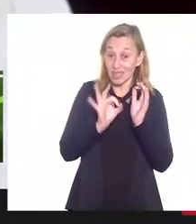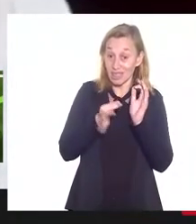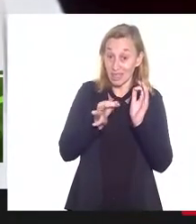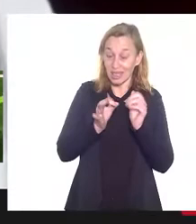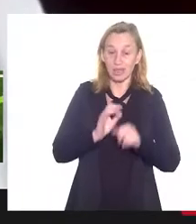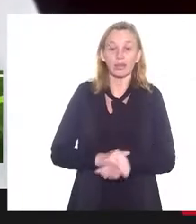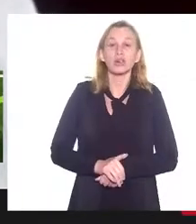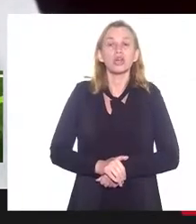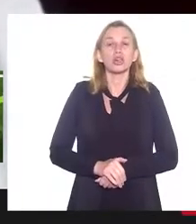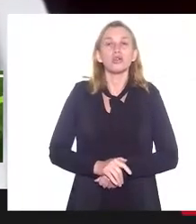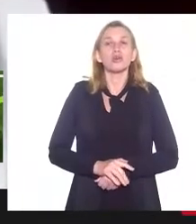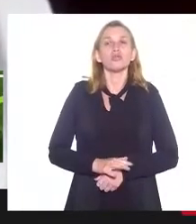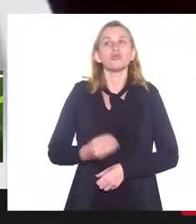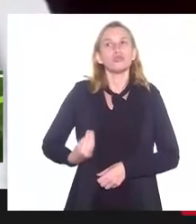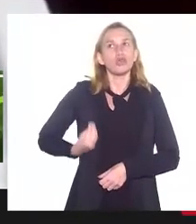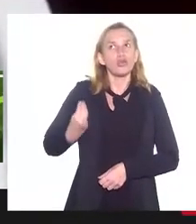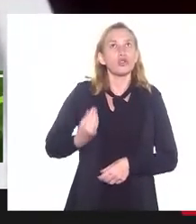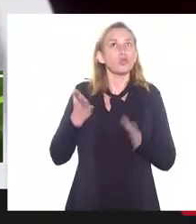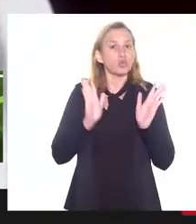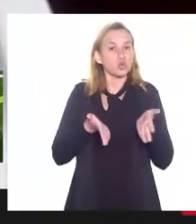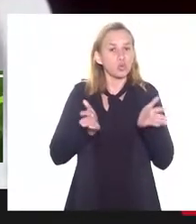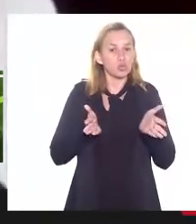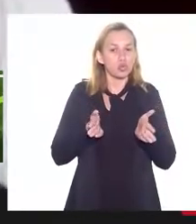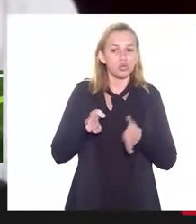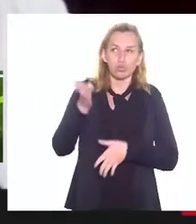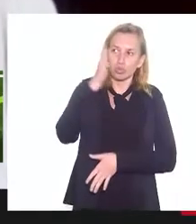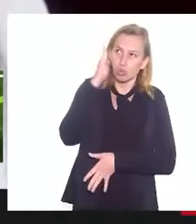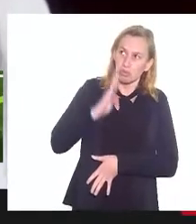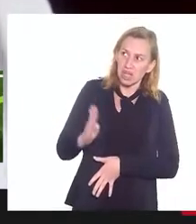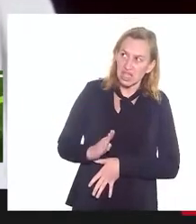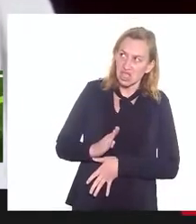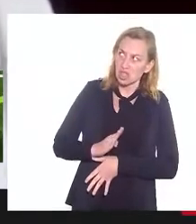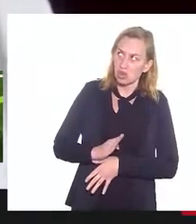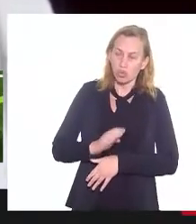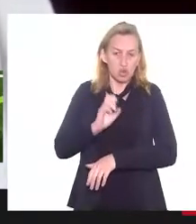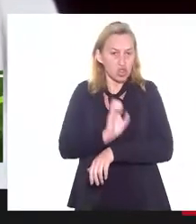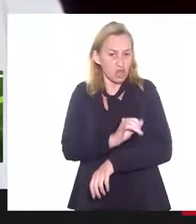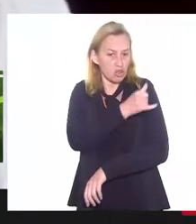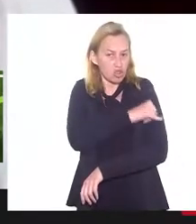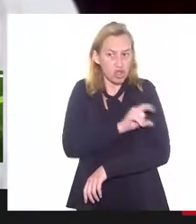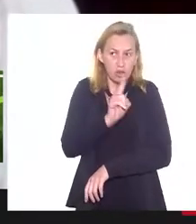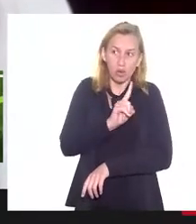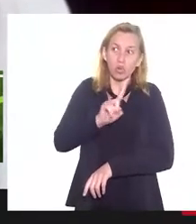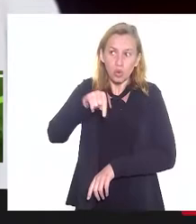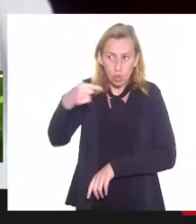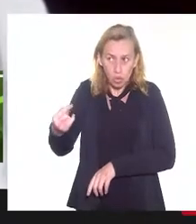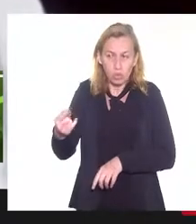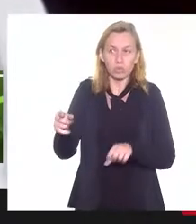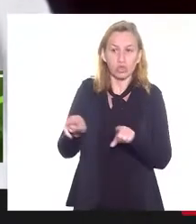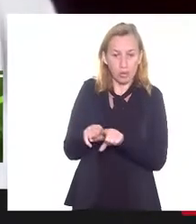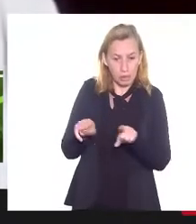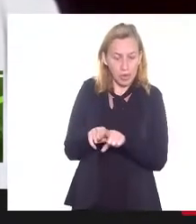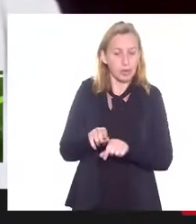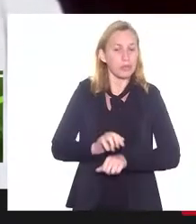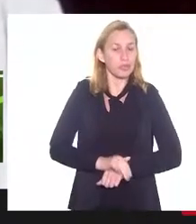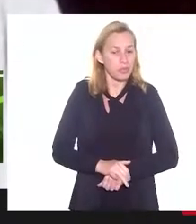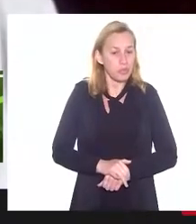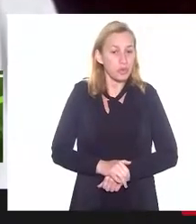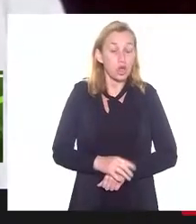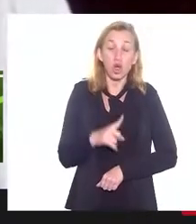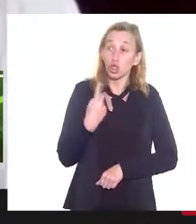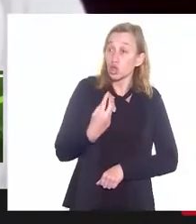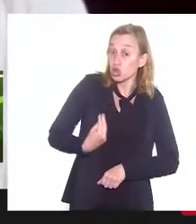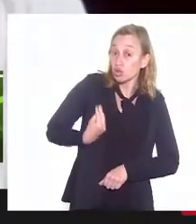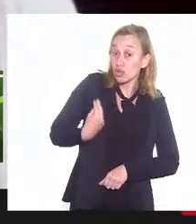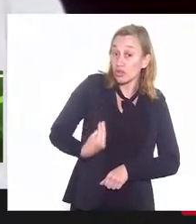nós vivemos no Brasil, não só no estado do Rio de Janeiro, muito mais do que isso. Nós vivemos